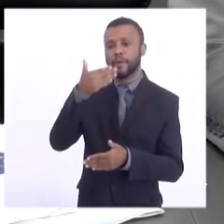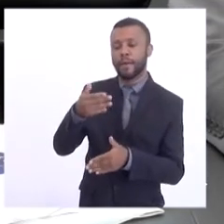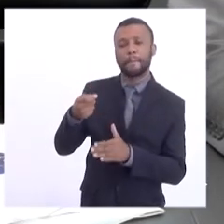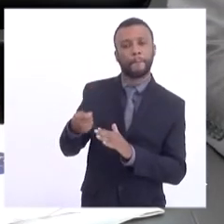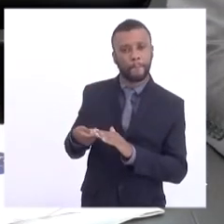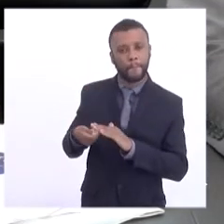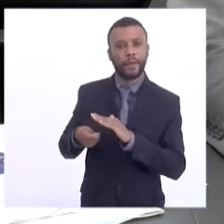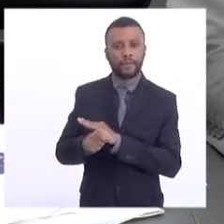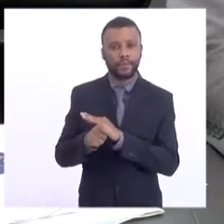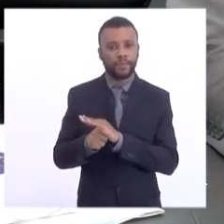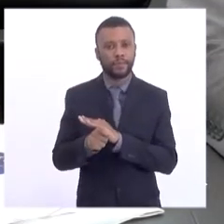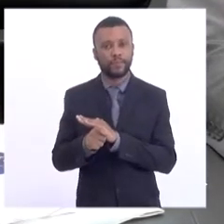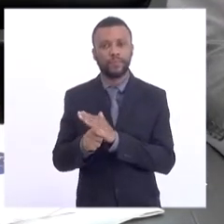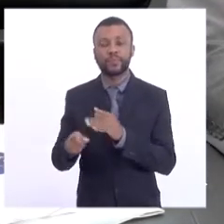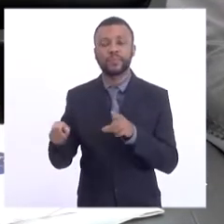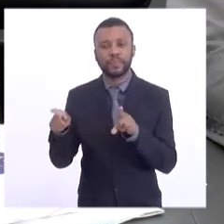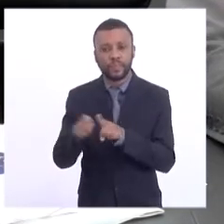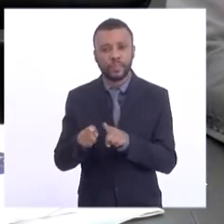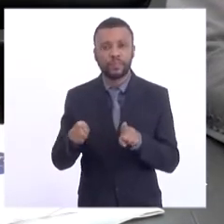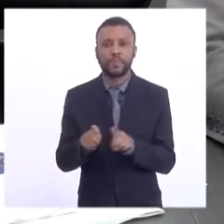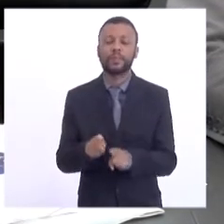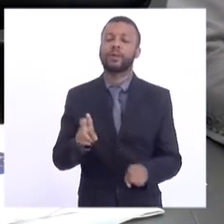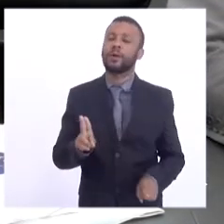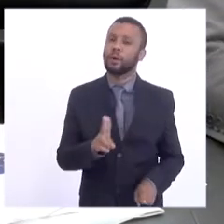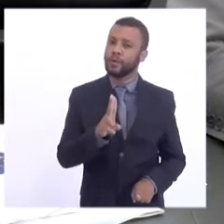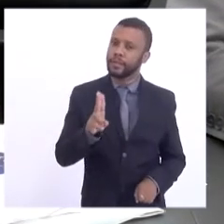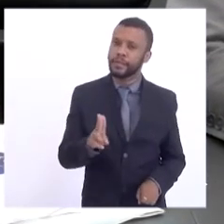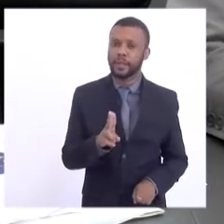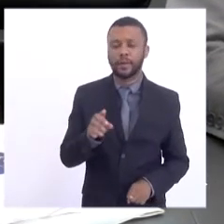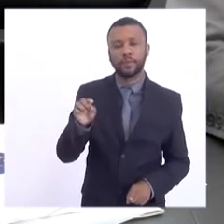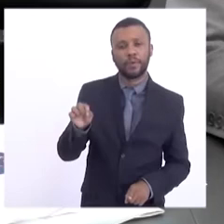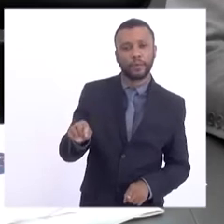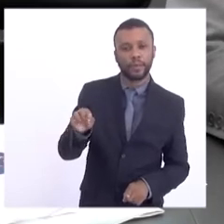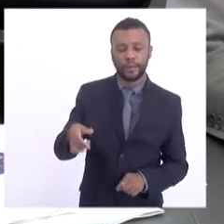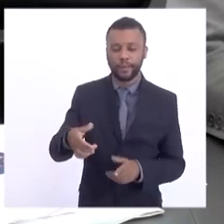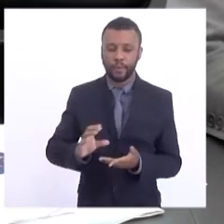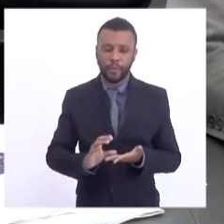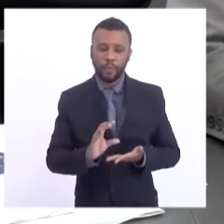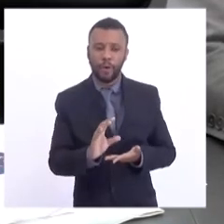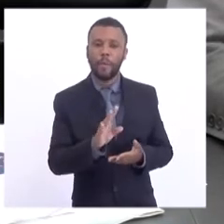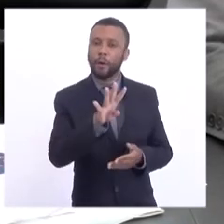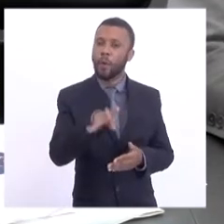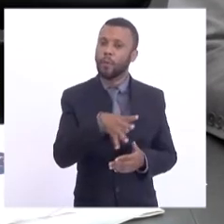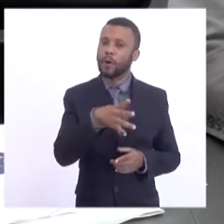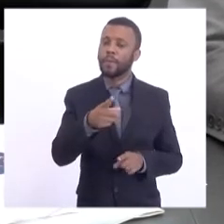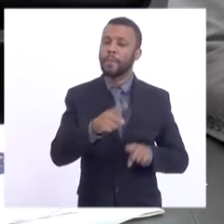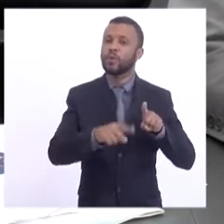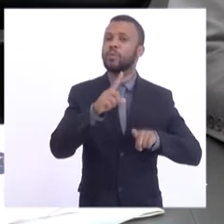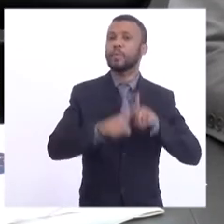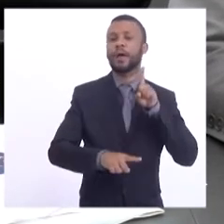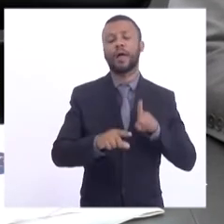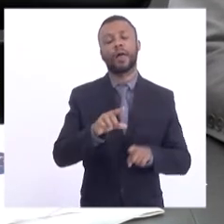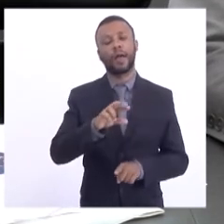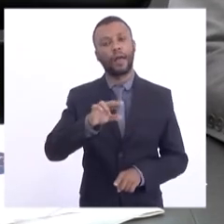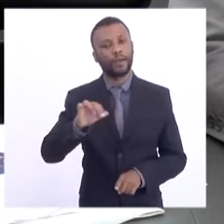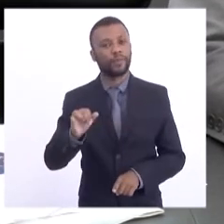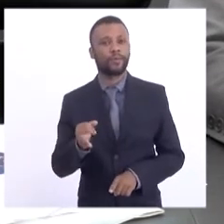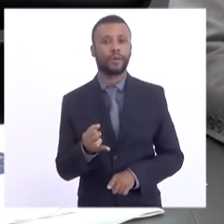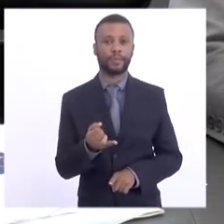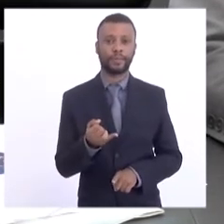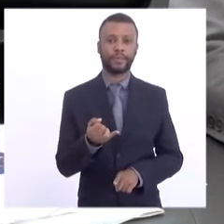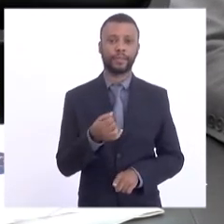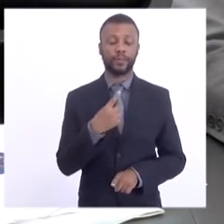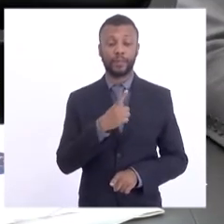investimento inclusive utilizam os pais do fizeste também para o super agiota então super J hoje tem